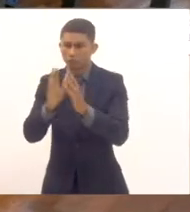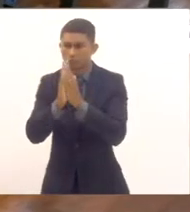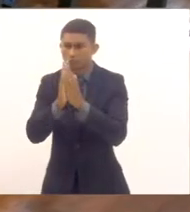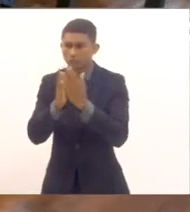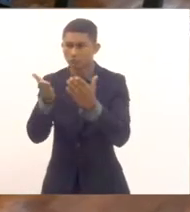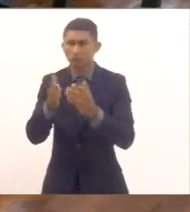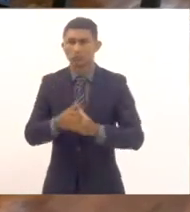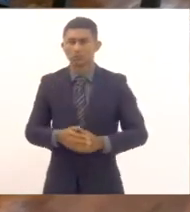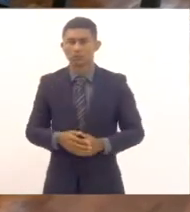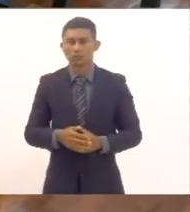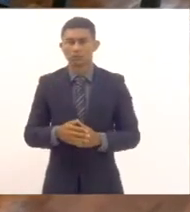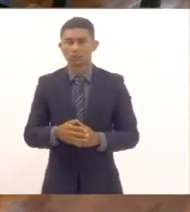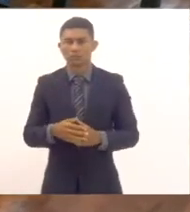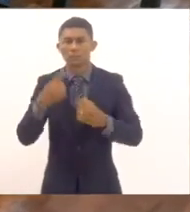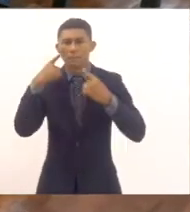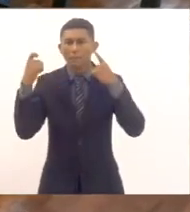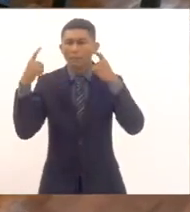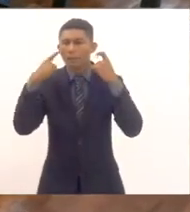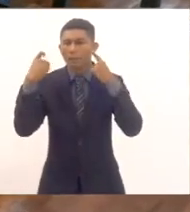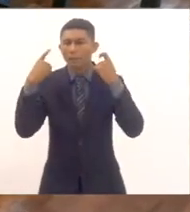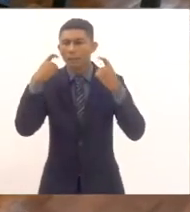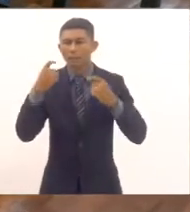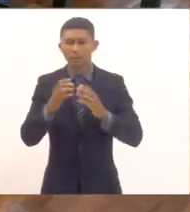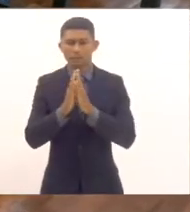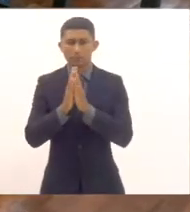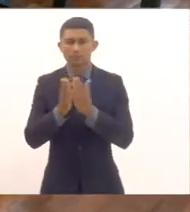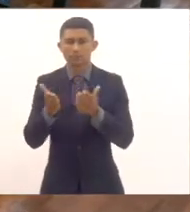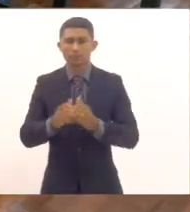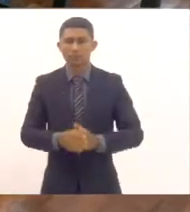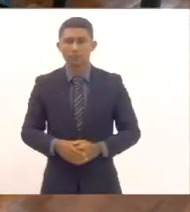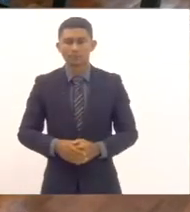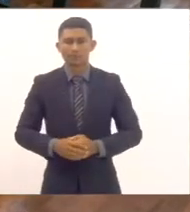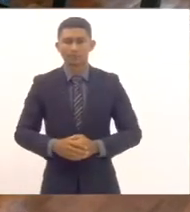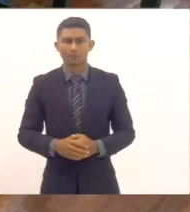é E aí